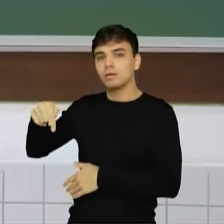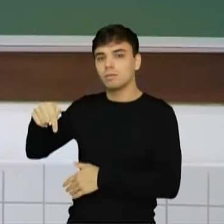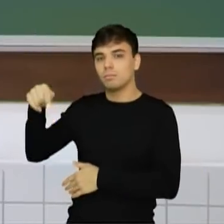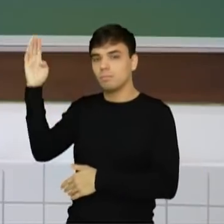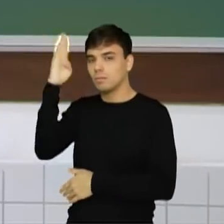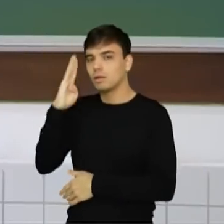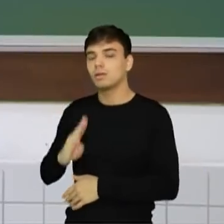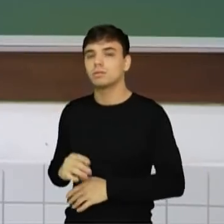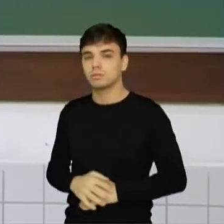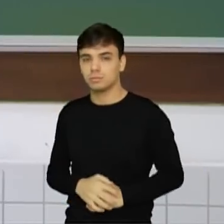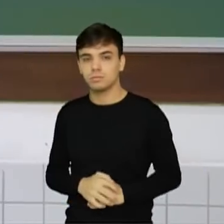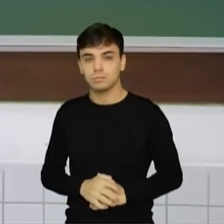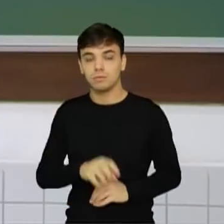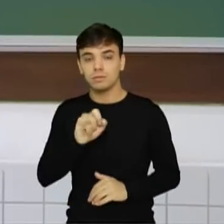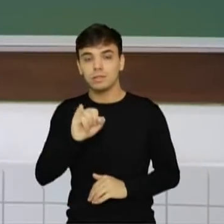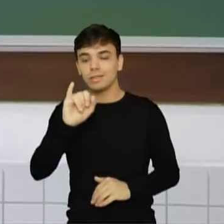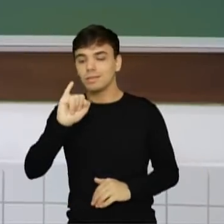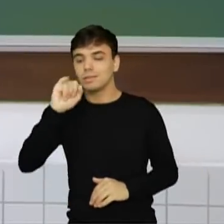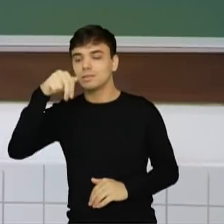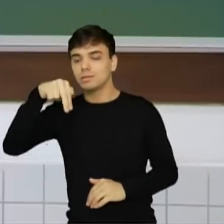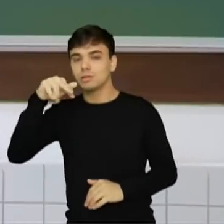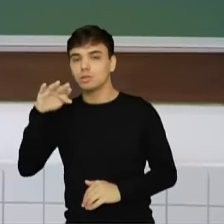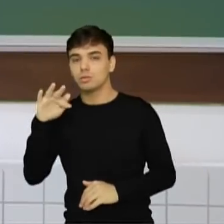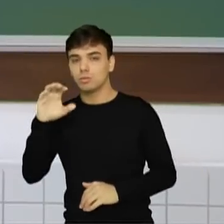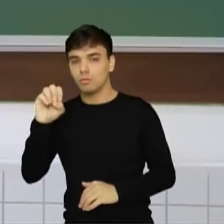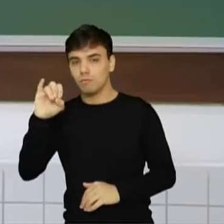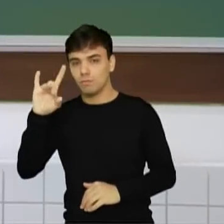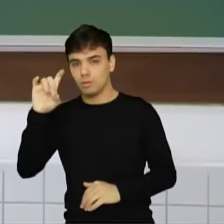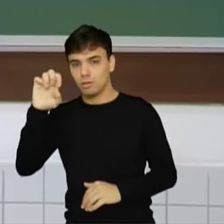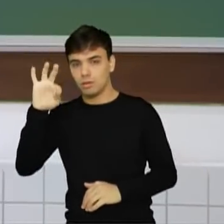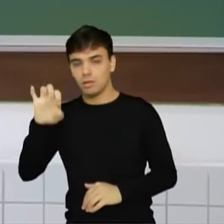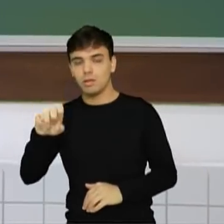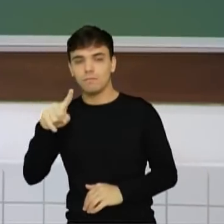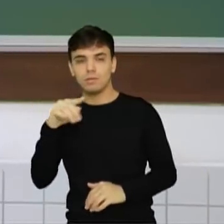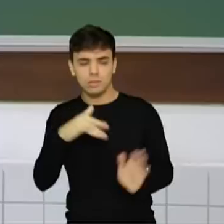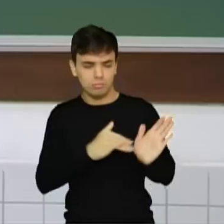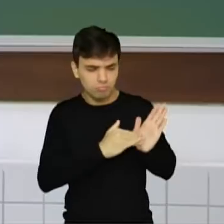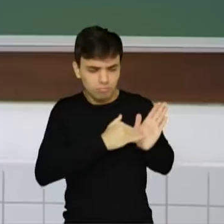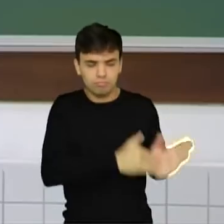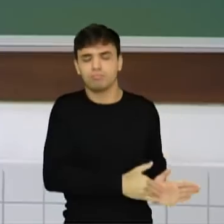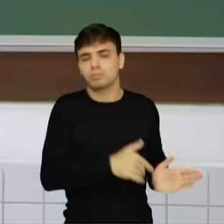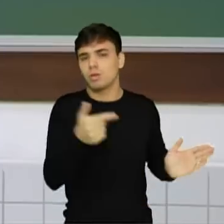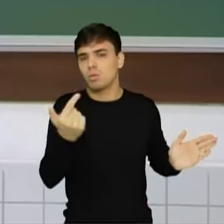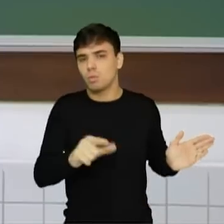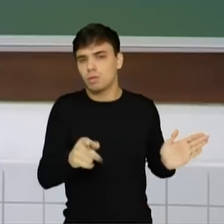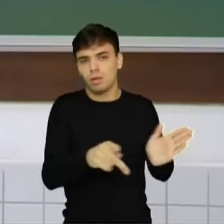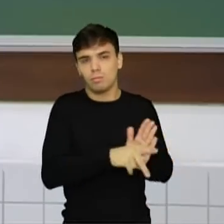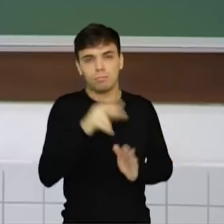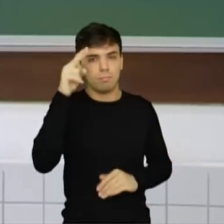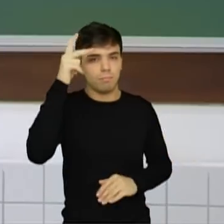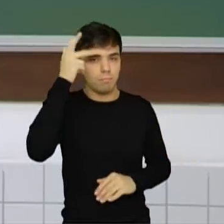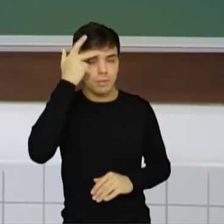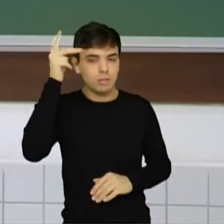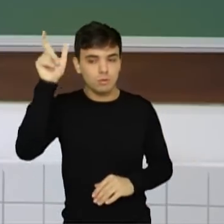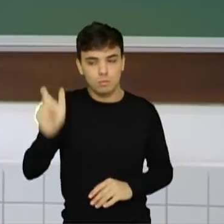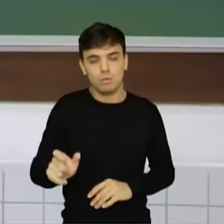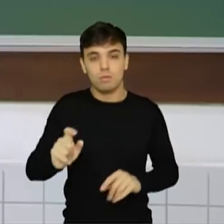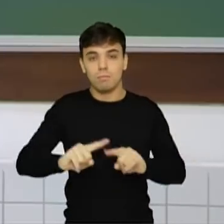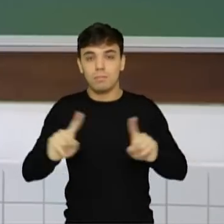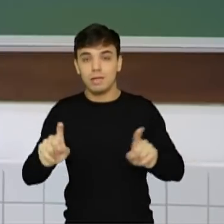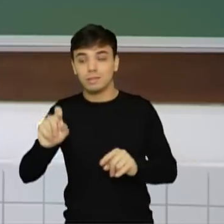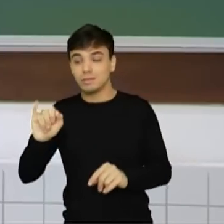ser inconfidente é você ser infiel a uma pessoa. Tá? Então, você pode usar os dois termos. Só que quando você fala